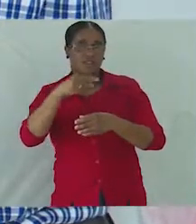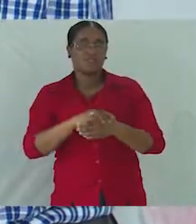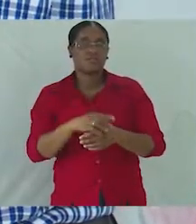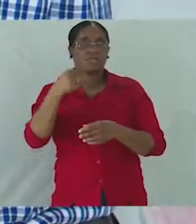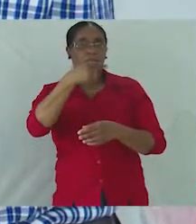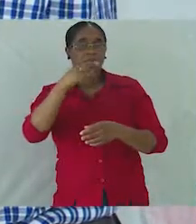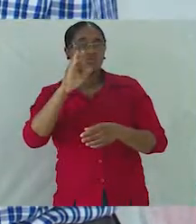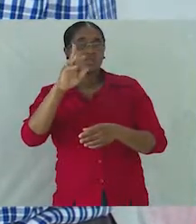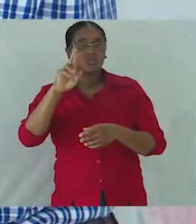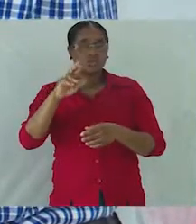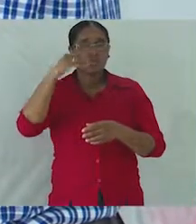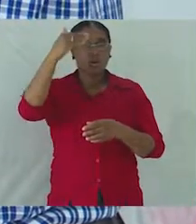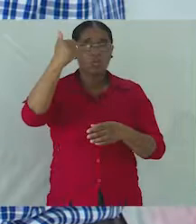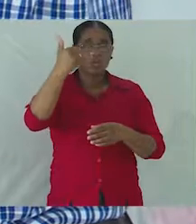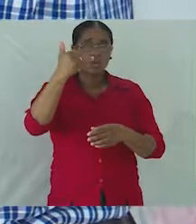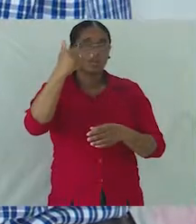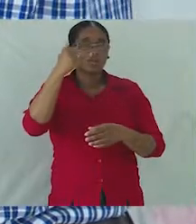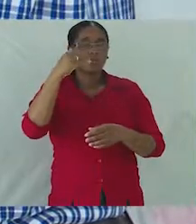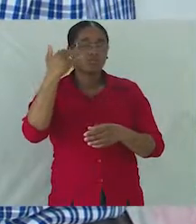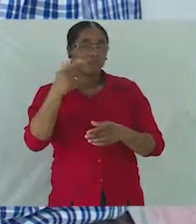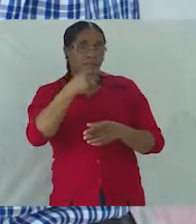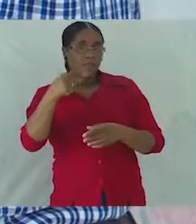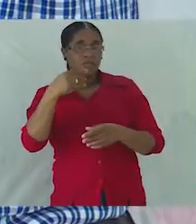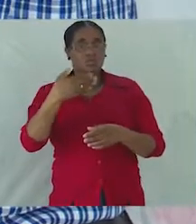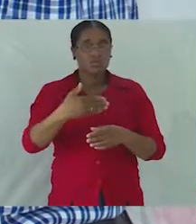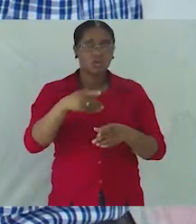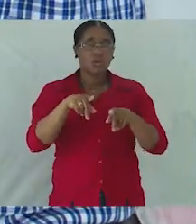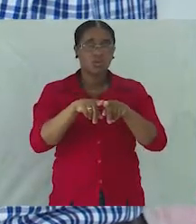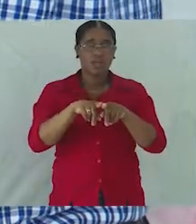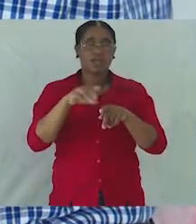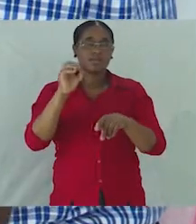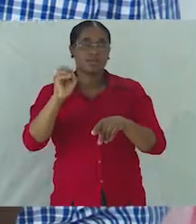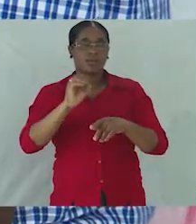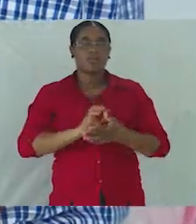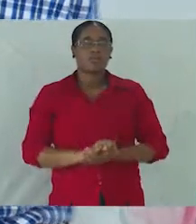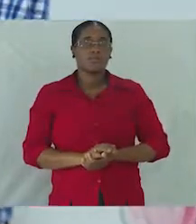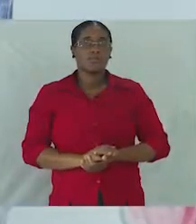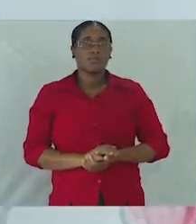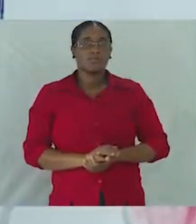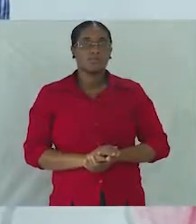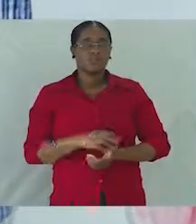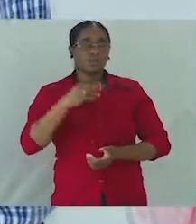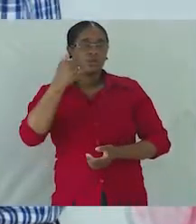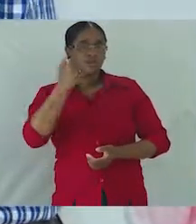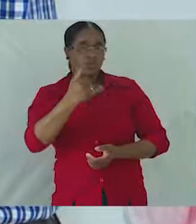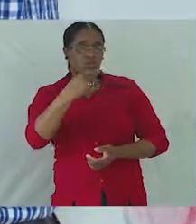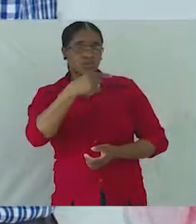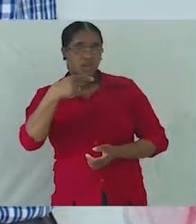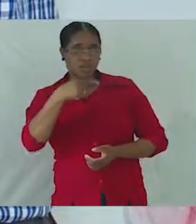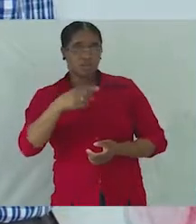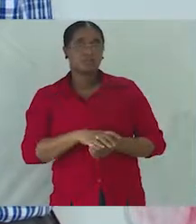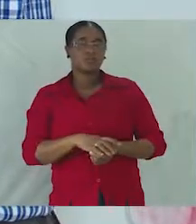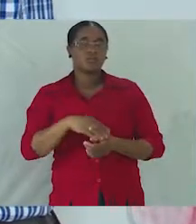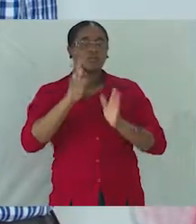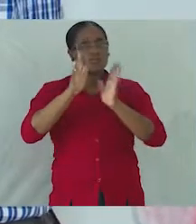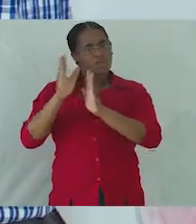Menos 4x ao quadrado menos 1 igual a 0. 2 negativos. O processo